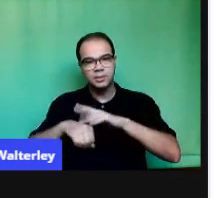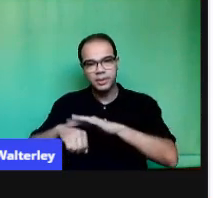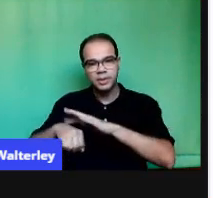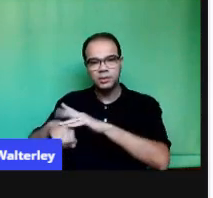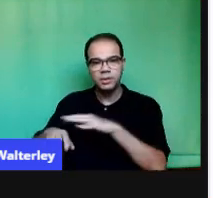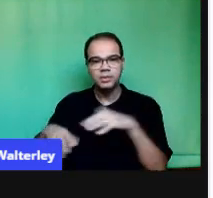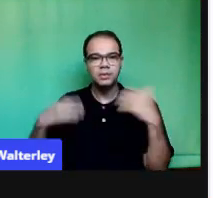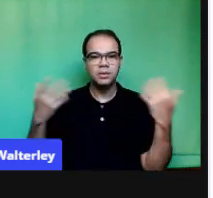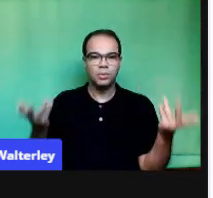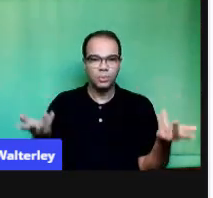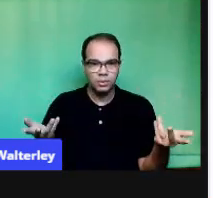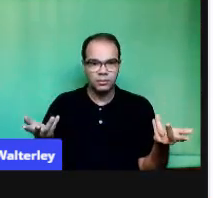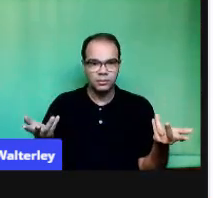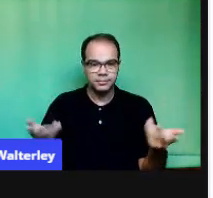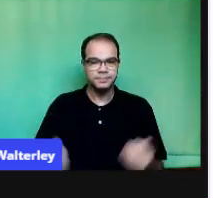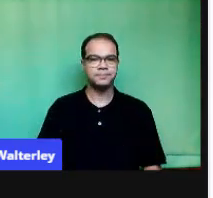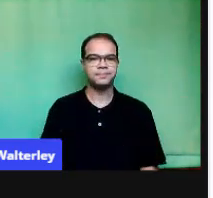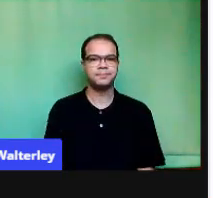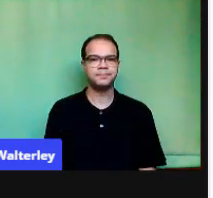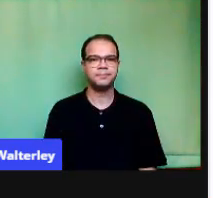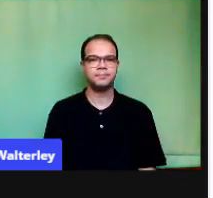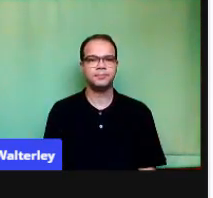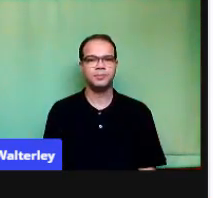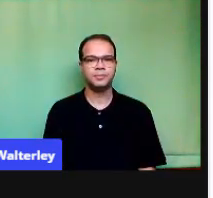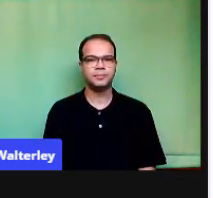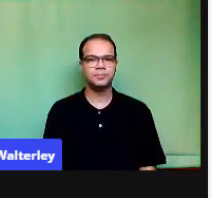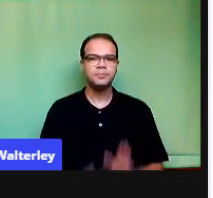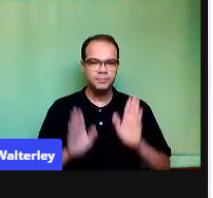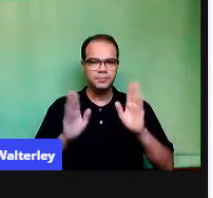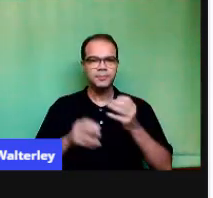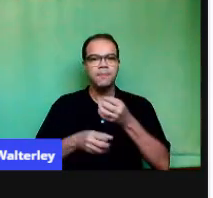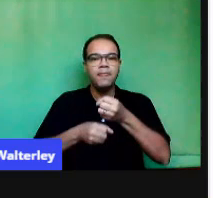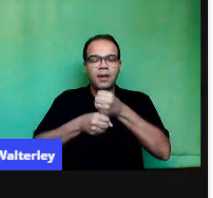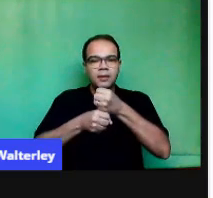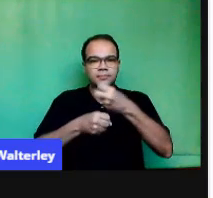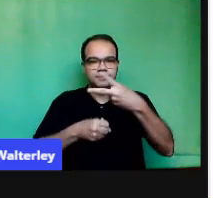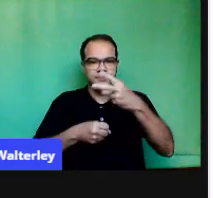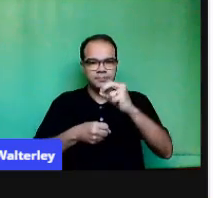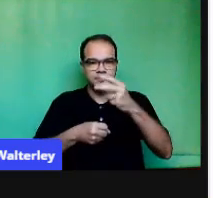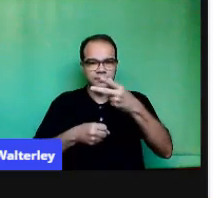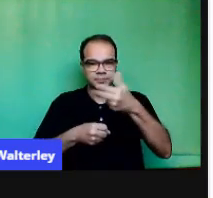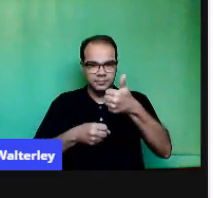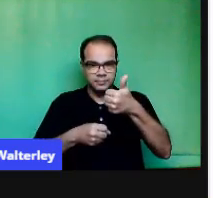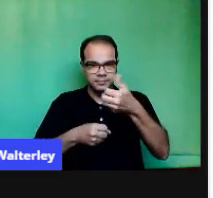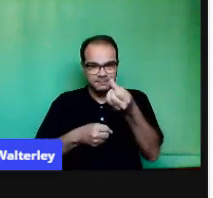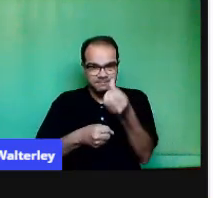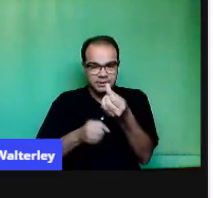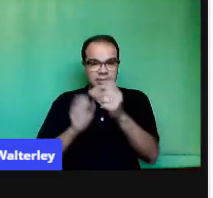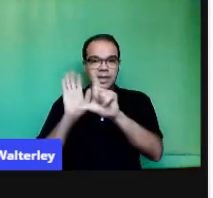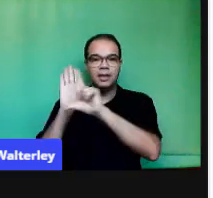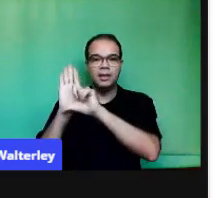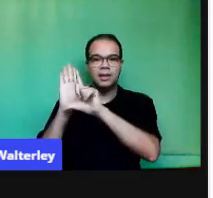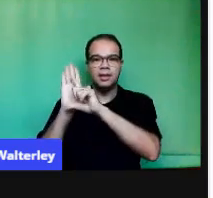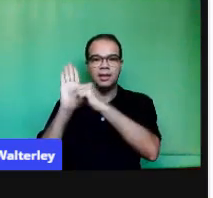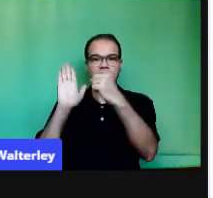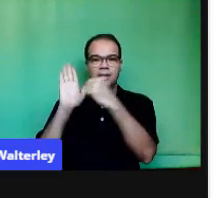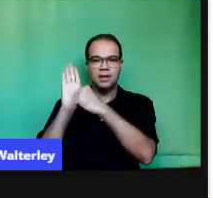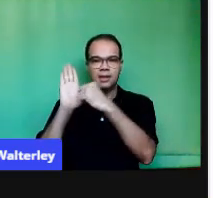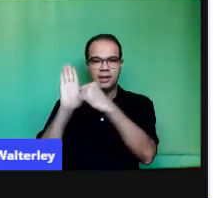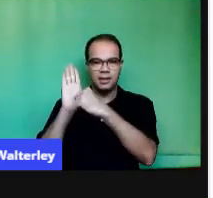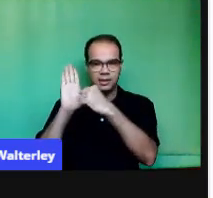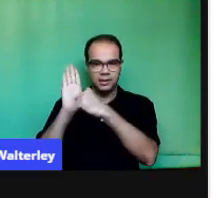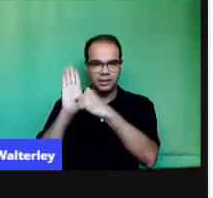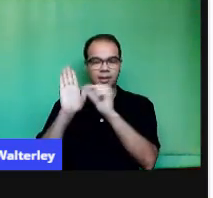Eu vou tratar aqui alguns marcos. Em 2016, por exemplo, nós temos uma lei que institui o tema bem-estar animal como um